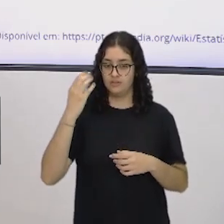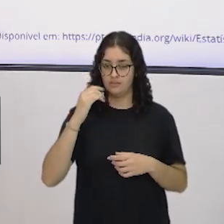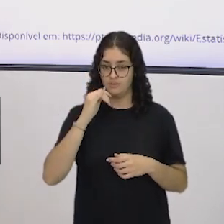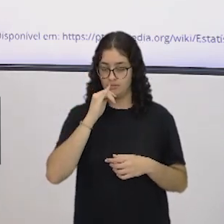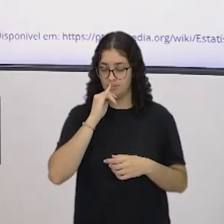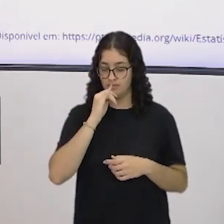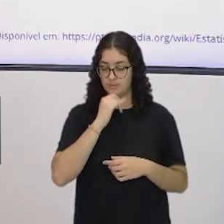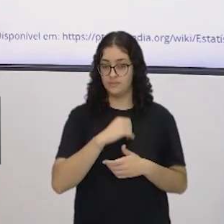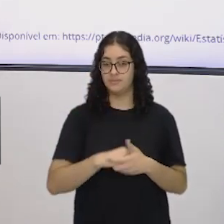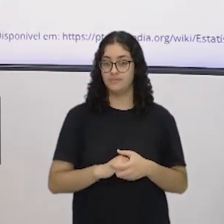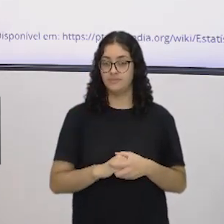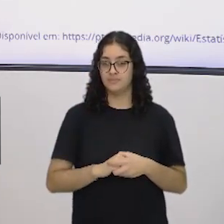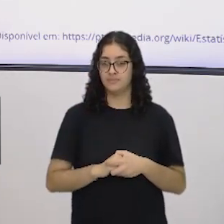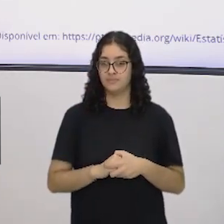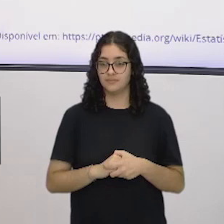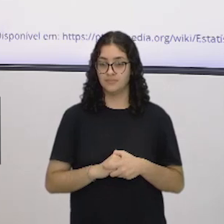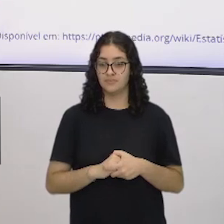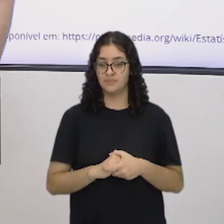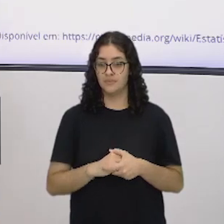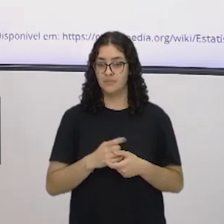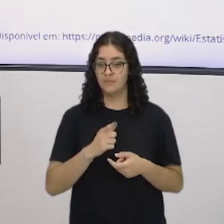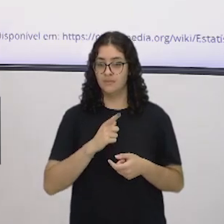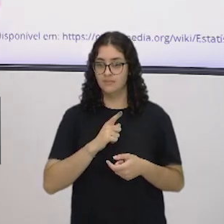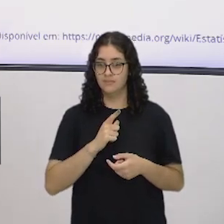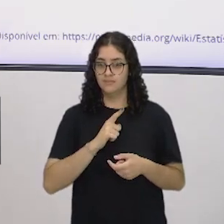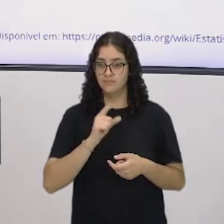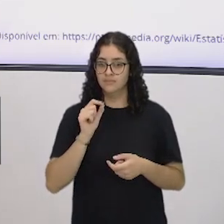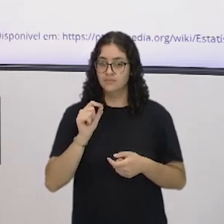peguei um pouquinho aqui, João,